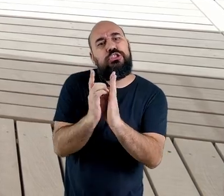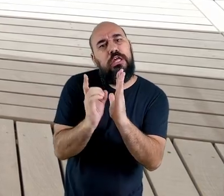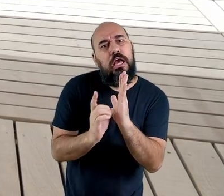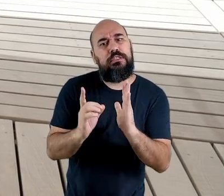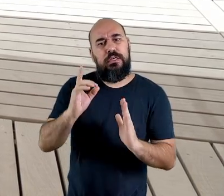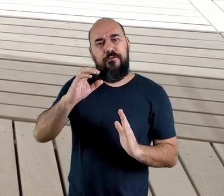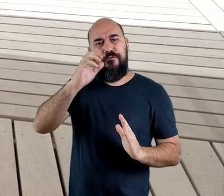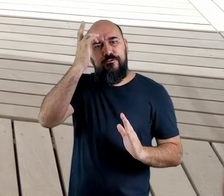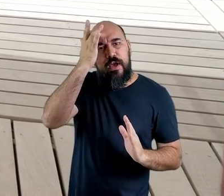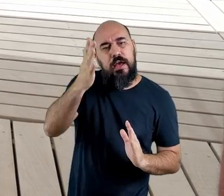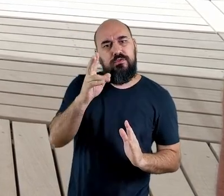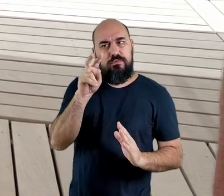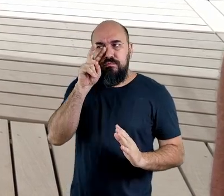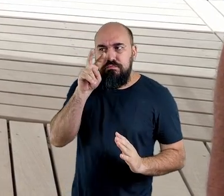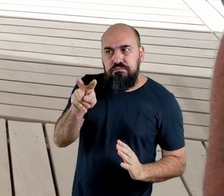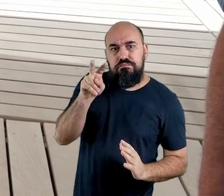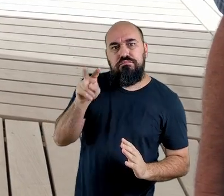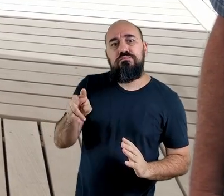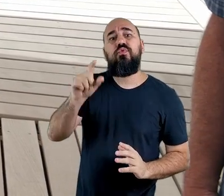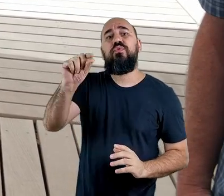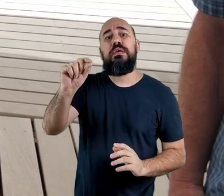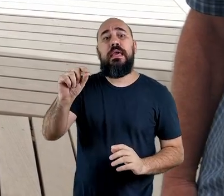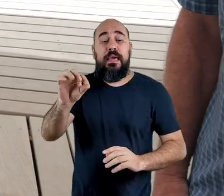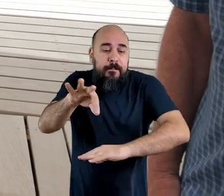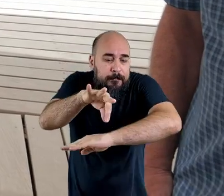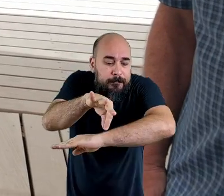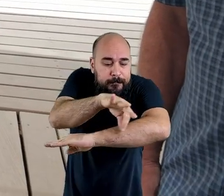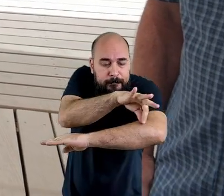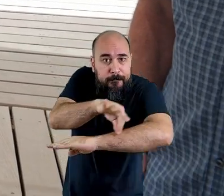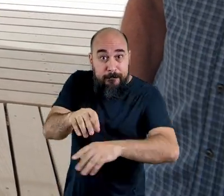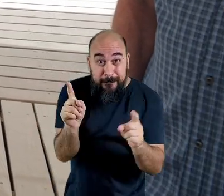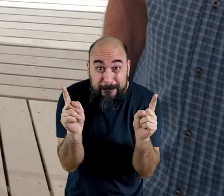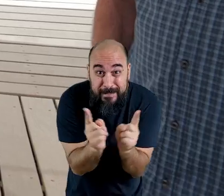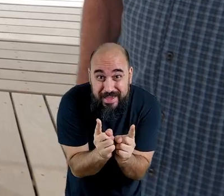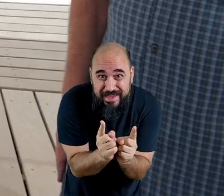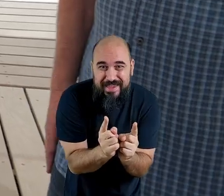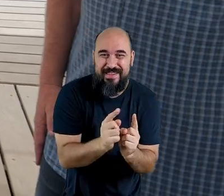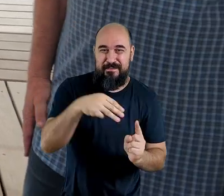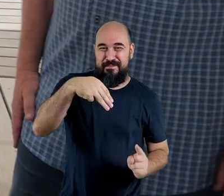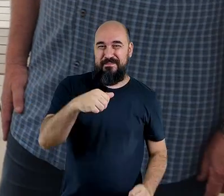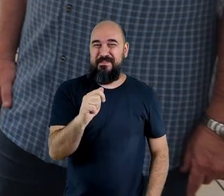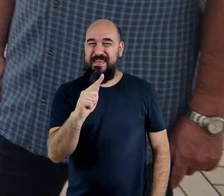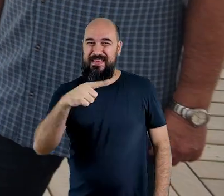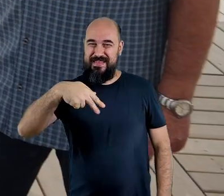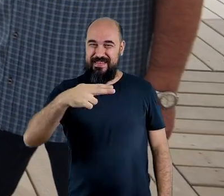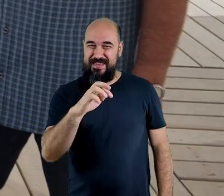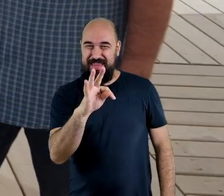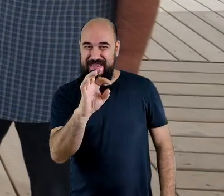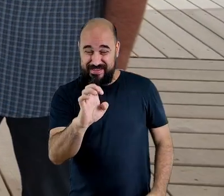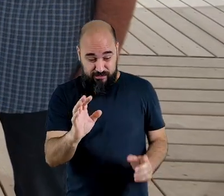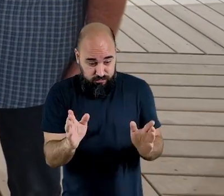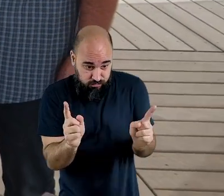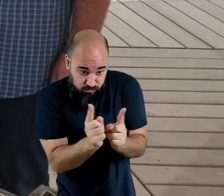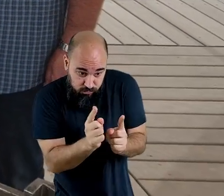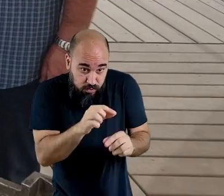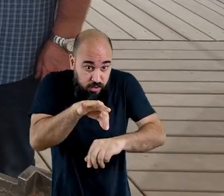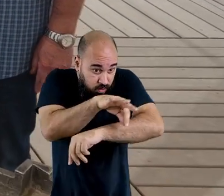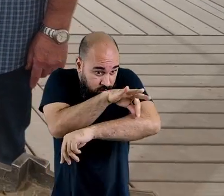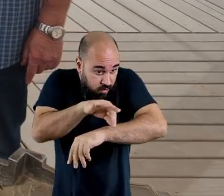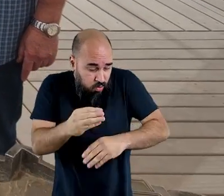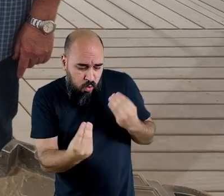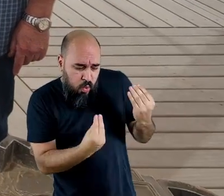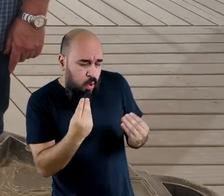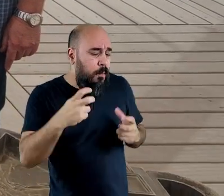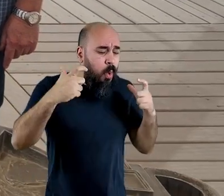bom recorrermos à miniatura, à maquete. Então, nós fizemos isso no início do programa, quando eu mostrei o platô ali junto com ele, de como tudo